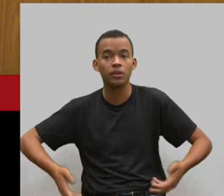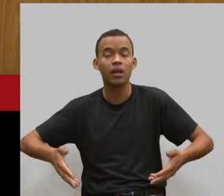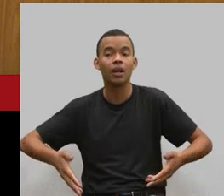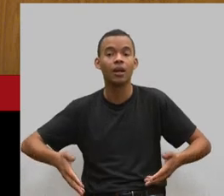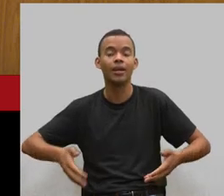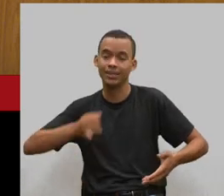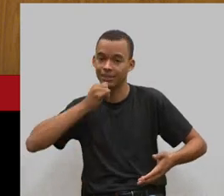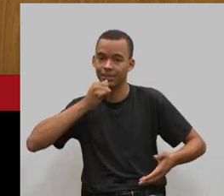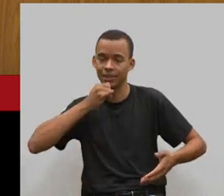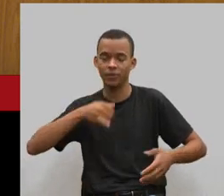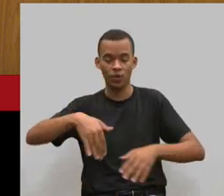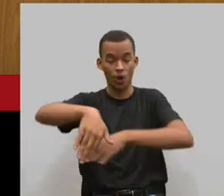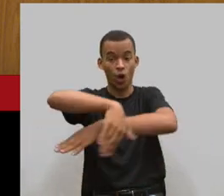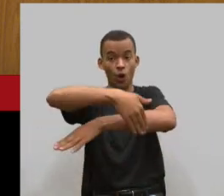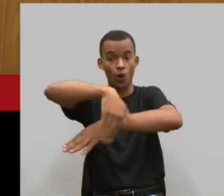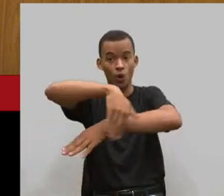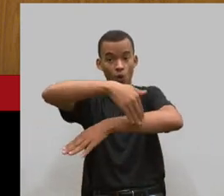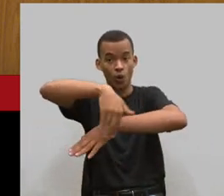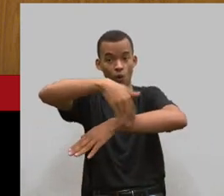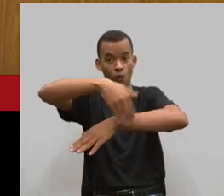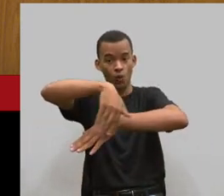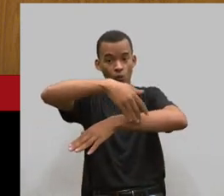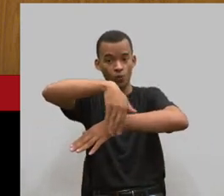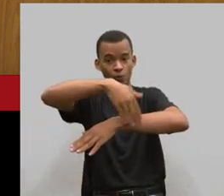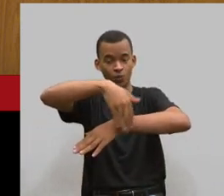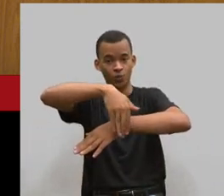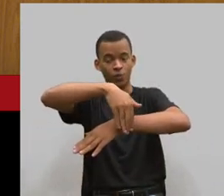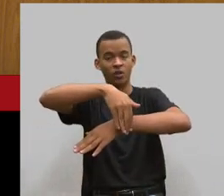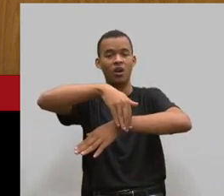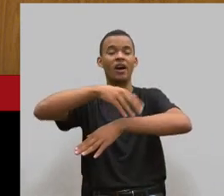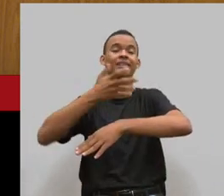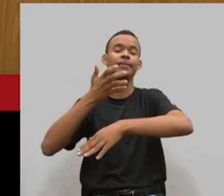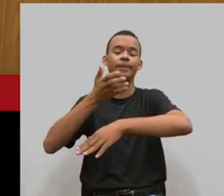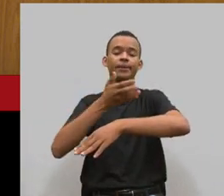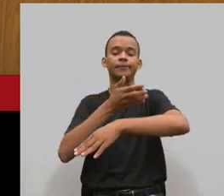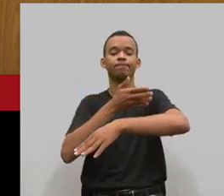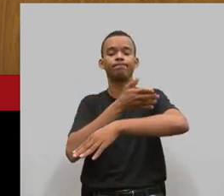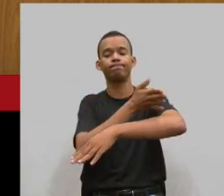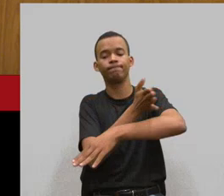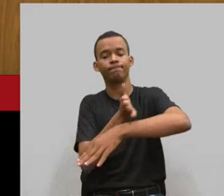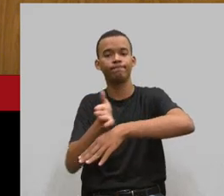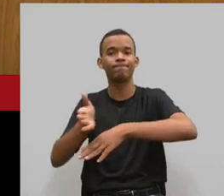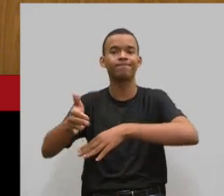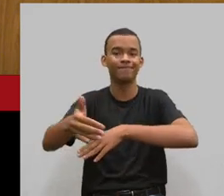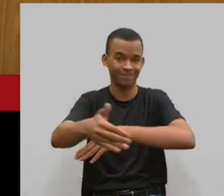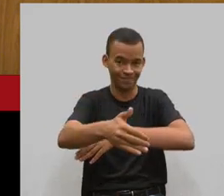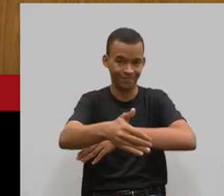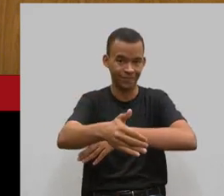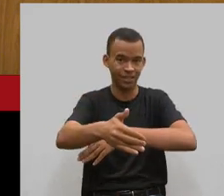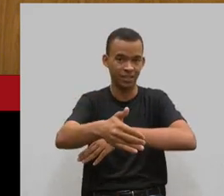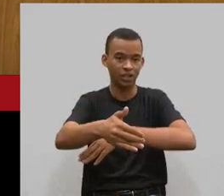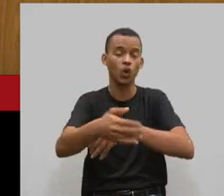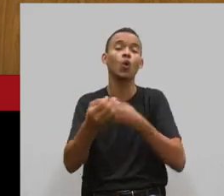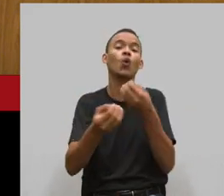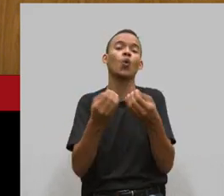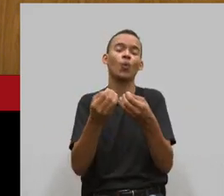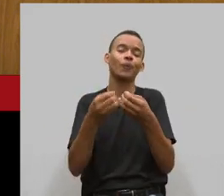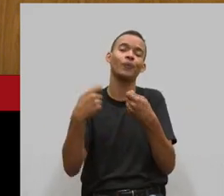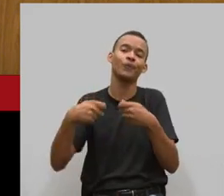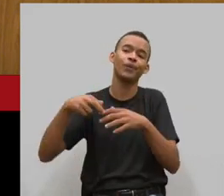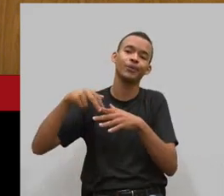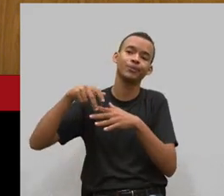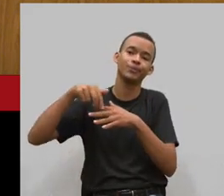cima para ela ir pra rua de baixo onde que poderia onde que normalmente tem uma escada que dá um acesso